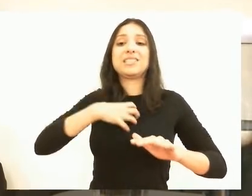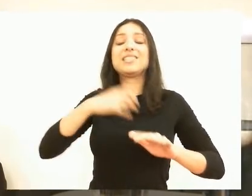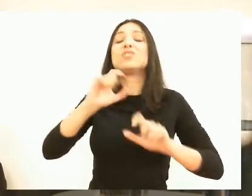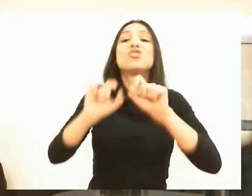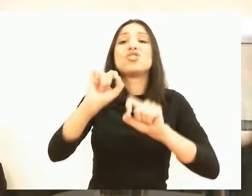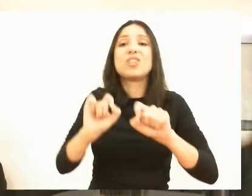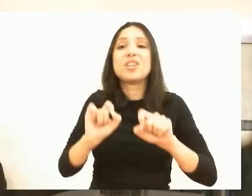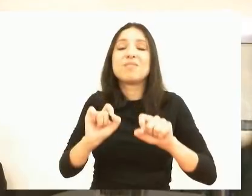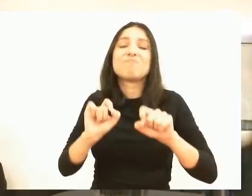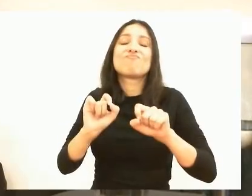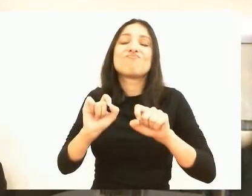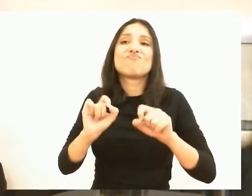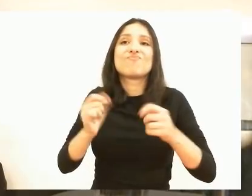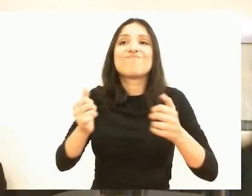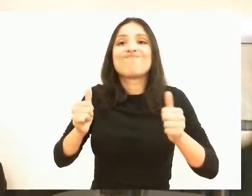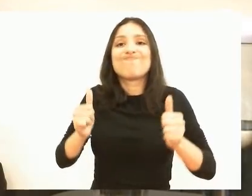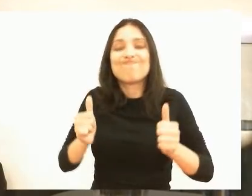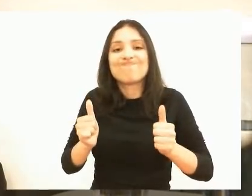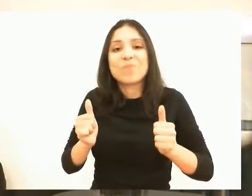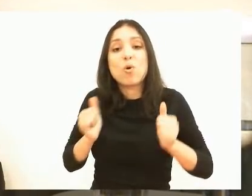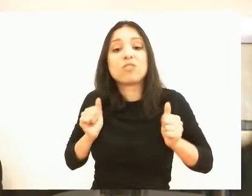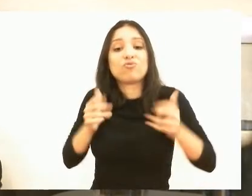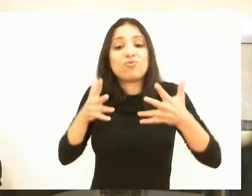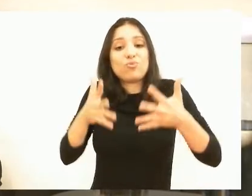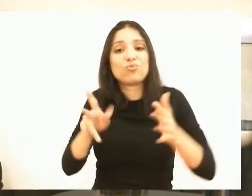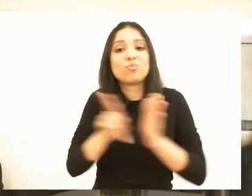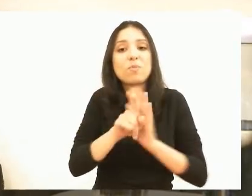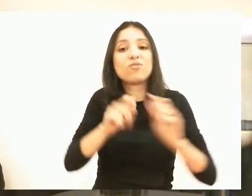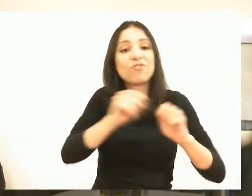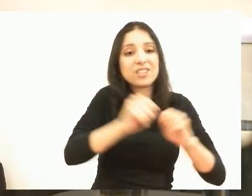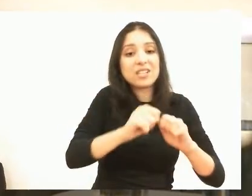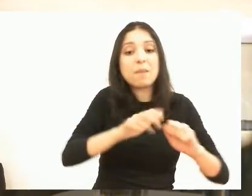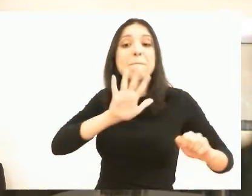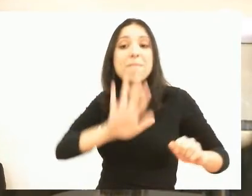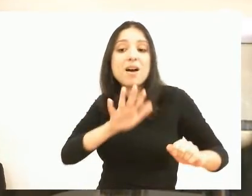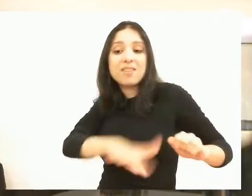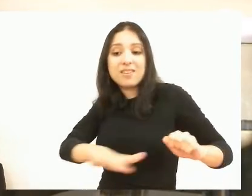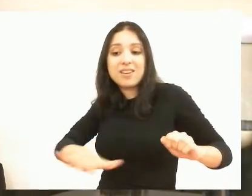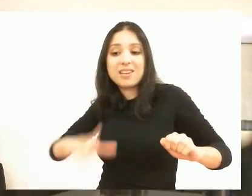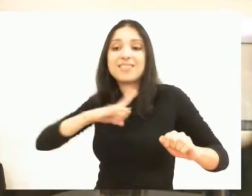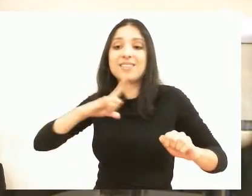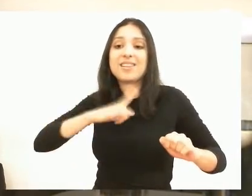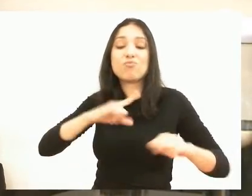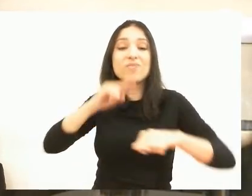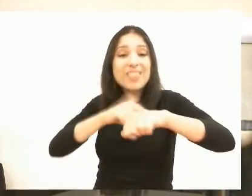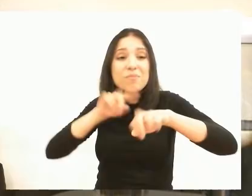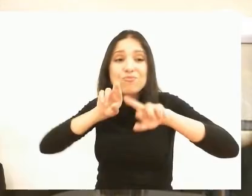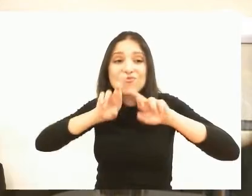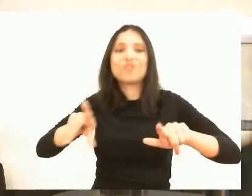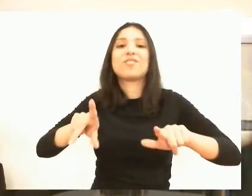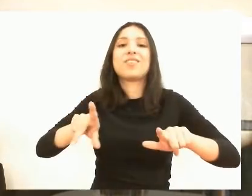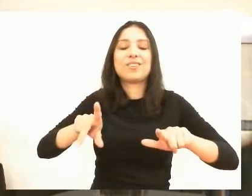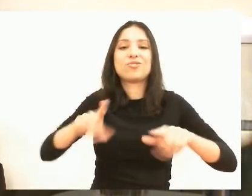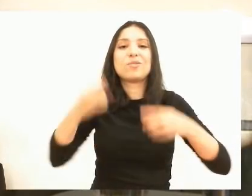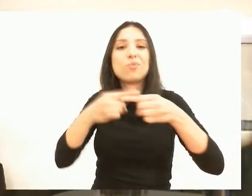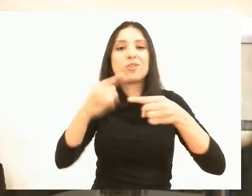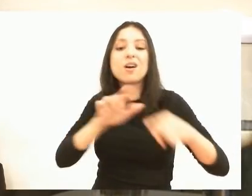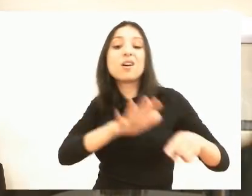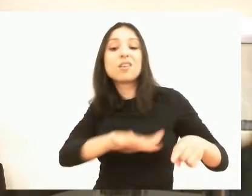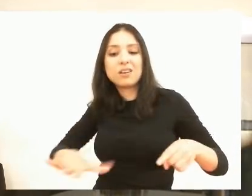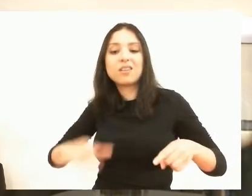tempo então eu fui percebendo que a criança nesse estado de